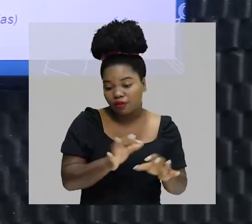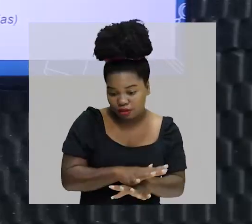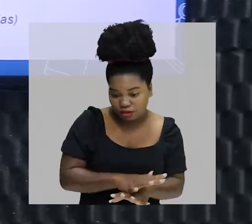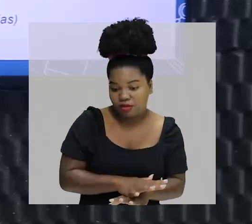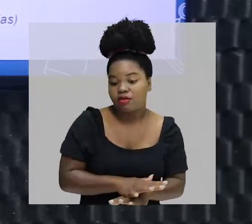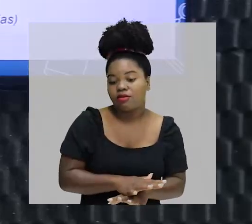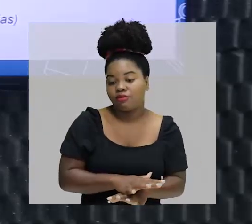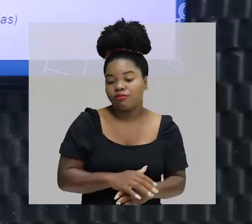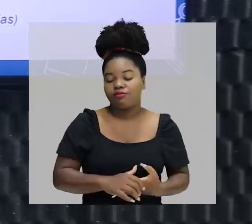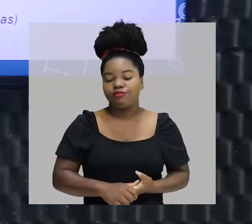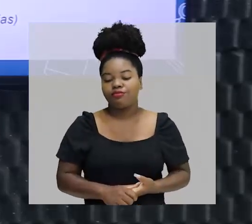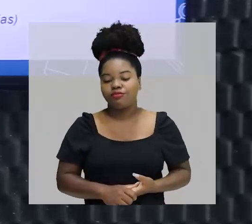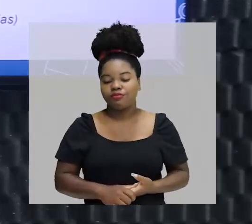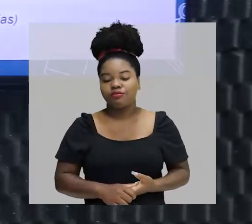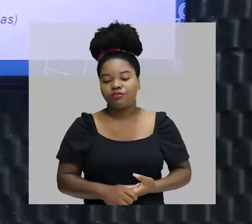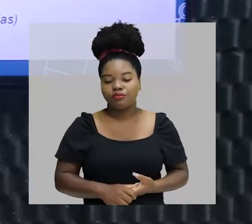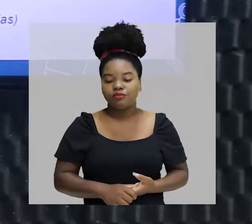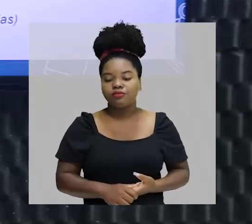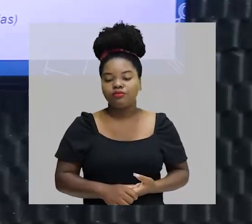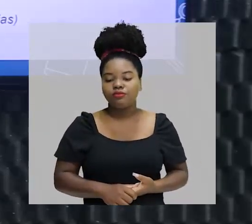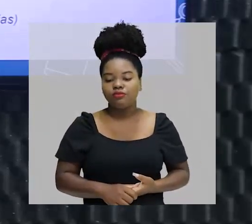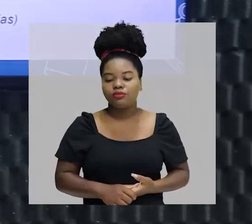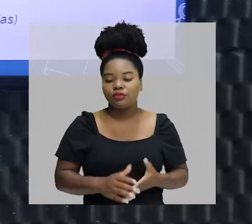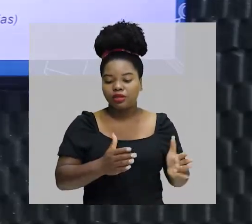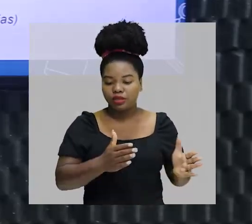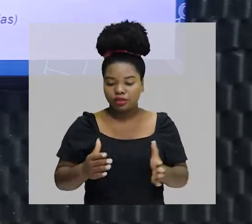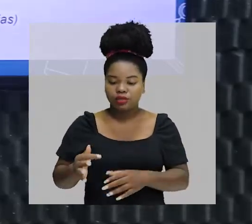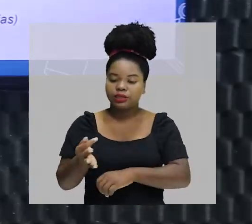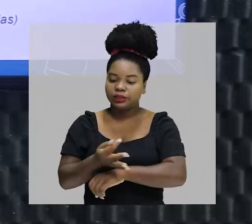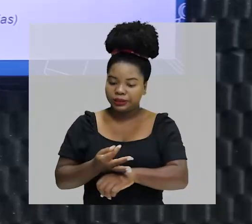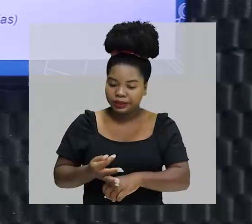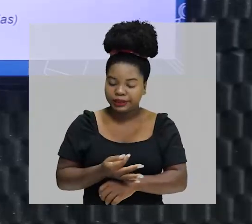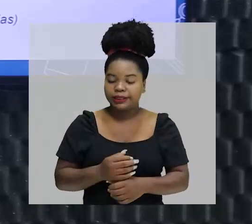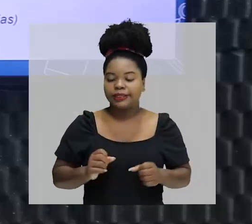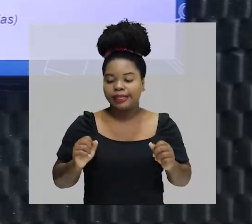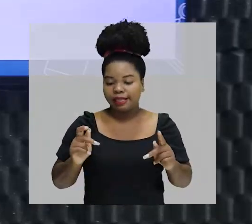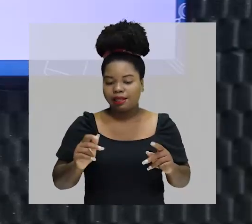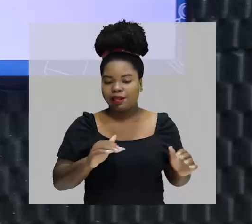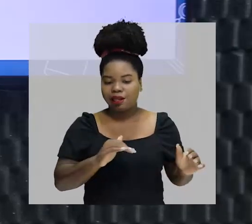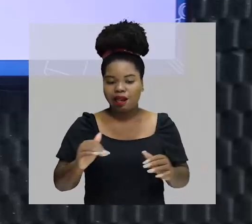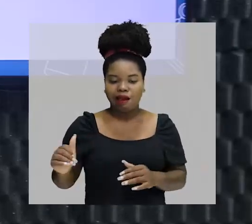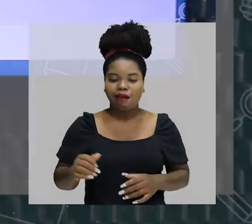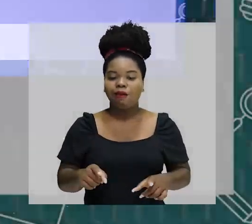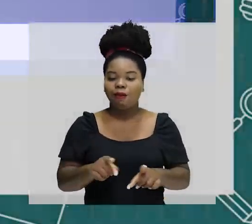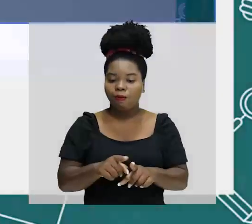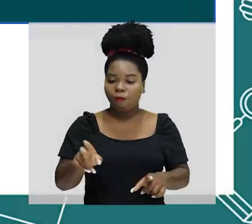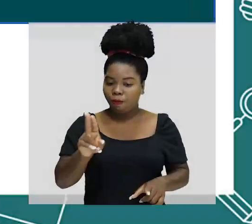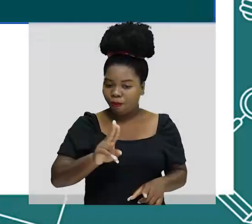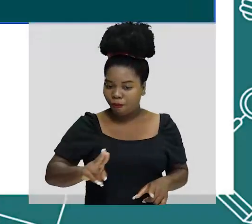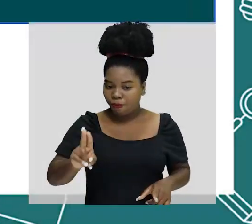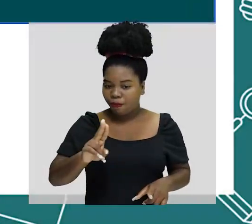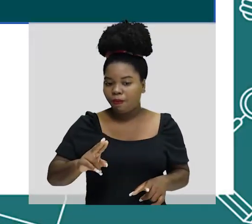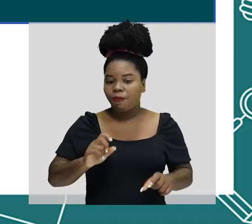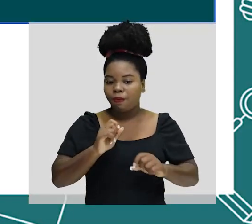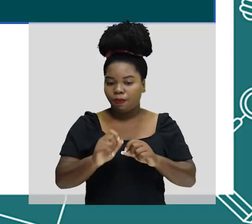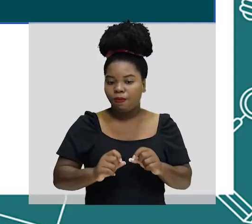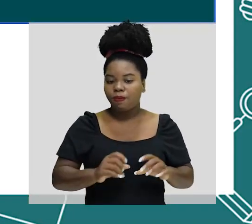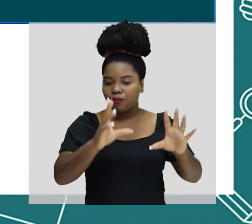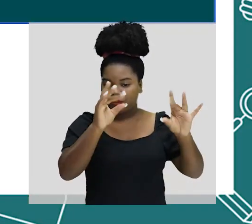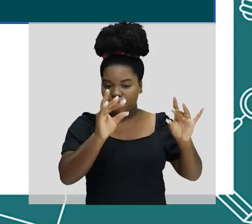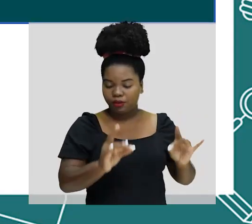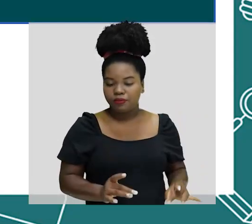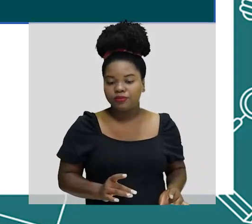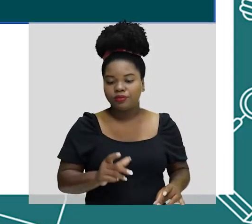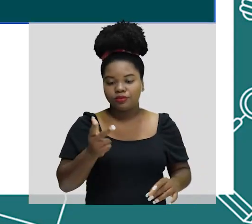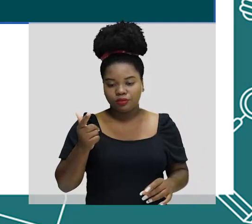de praticar essa ação, esse sujeito, durante aquele período temporário. tá? Também usamos ele para descrever